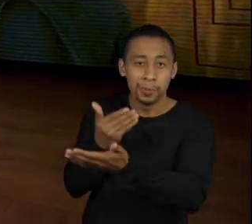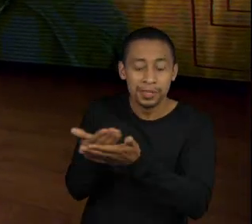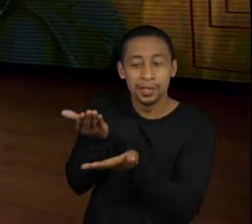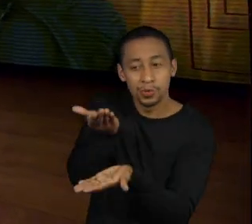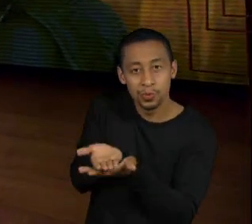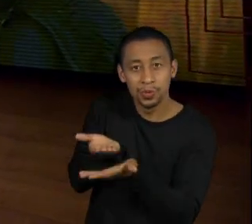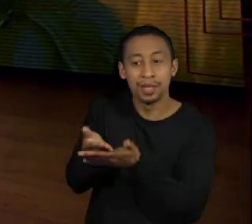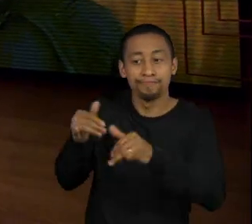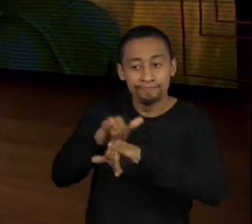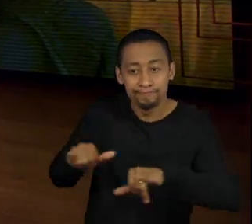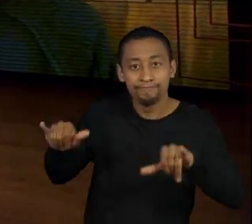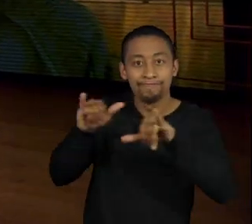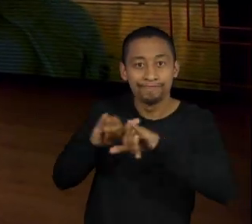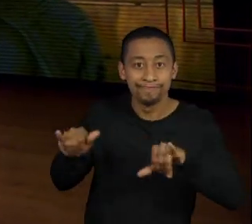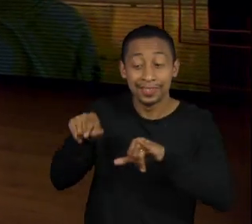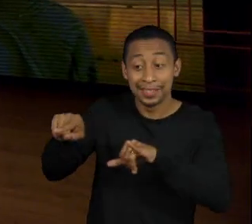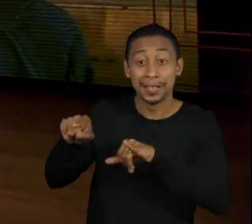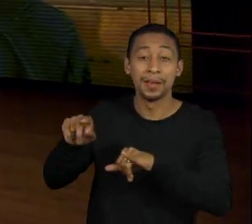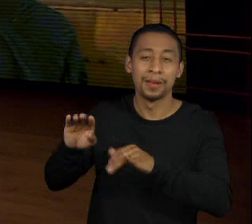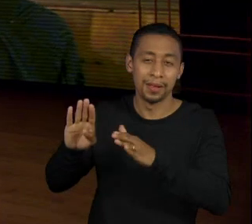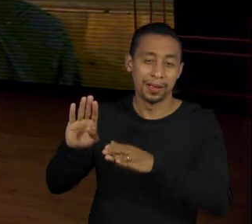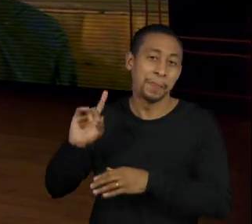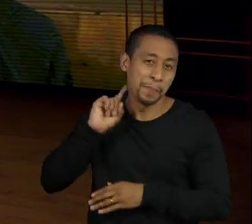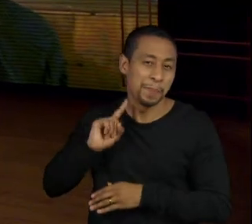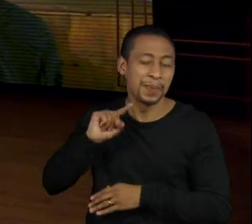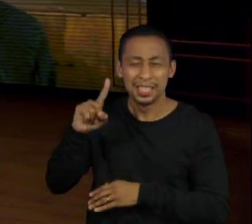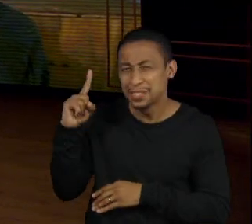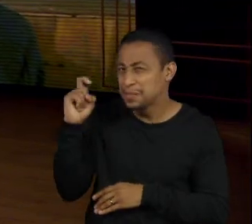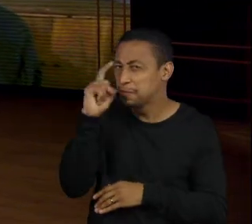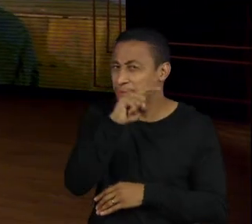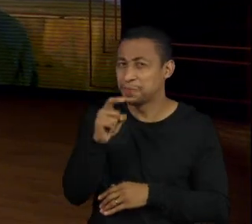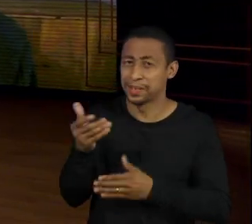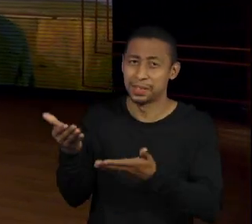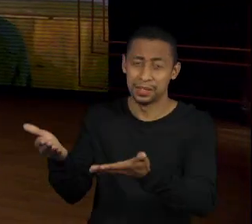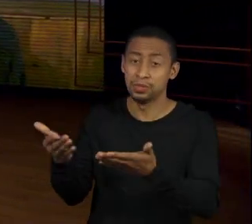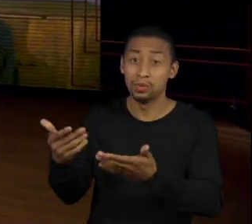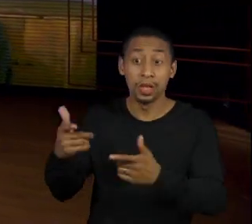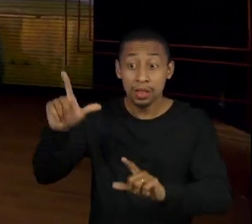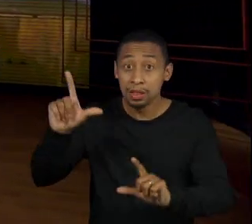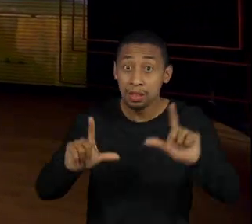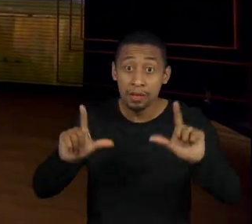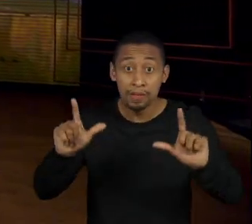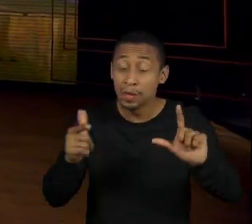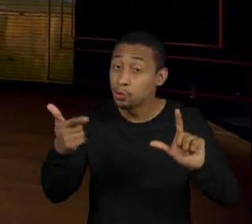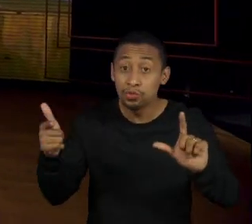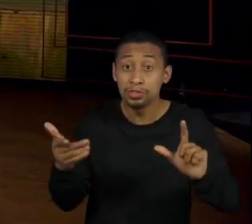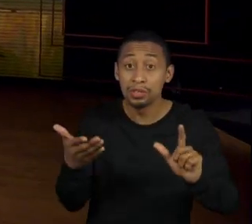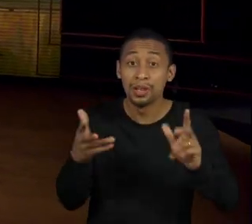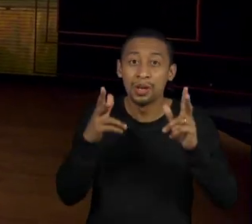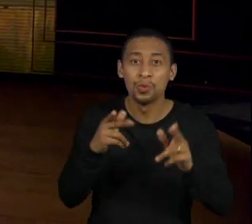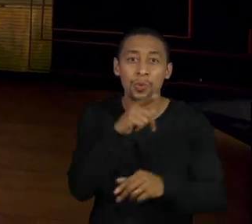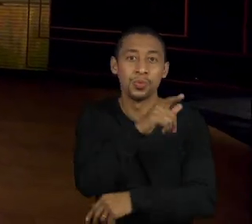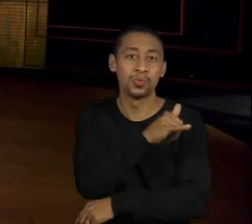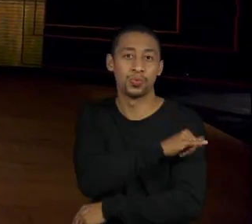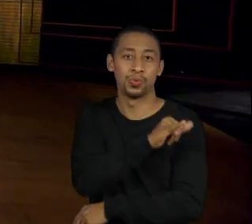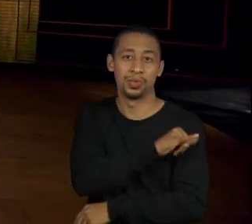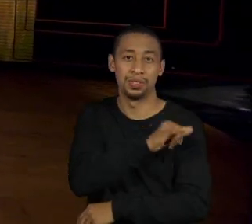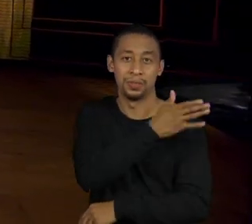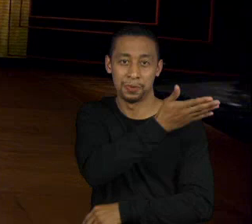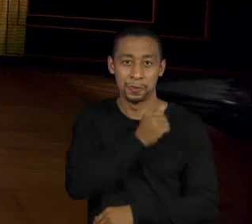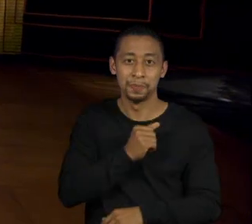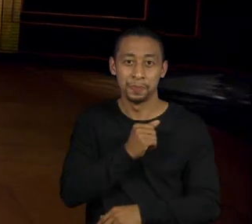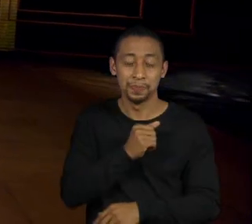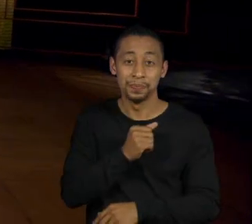publicidade. Então, Minas era mais difícil ainda, né? A gente não tinha a TV, que tem no Rio, que também é